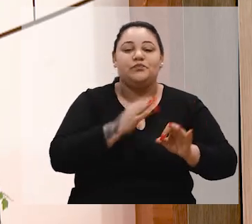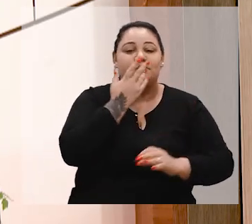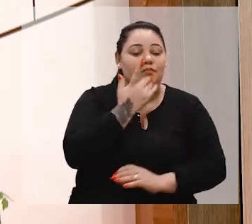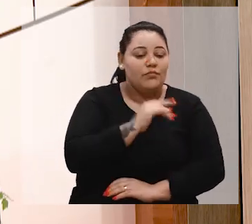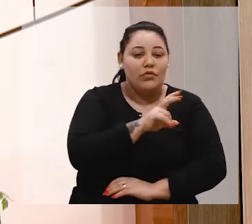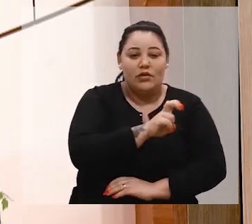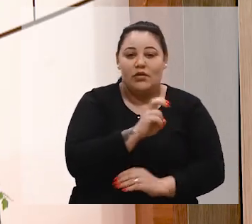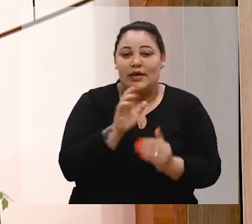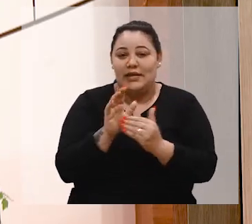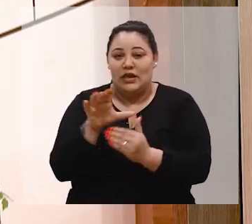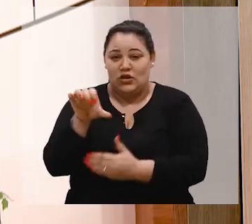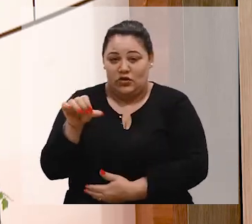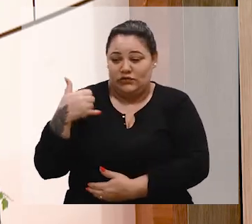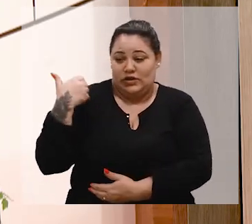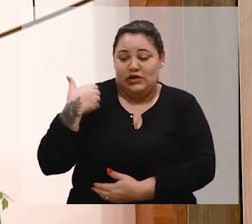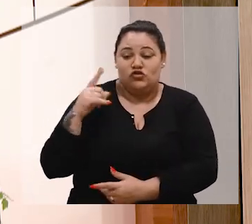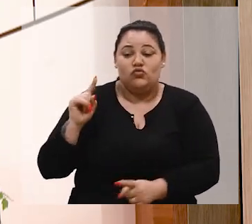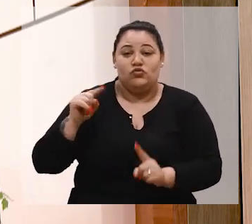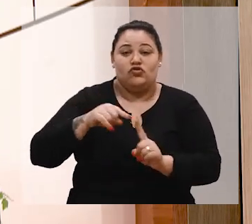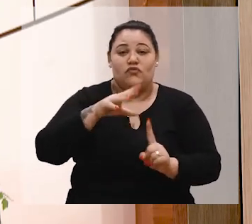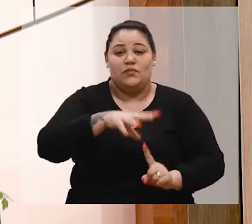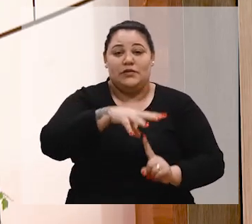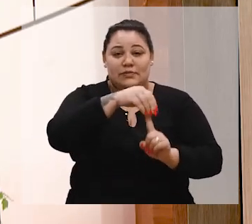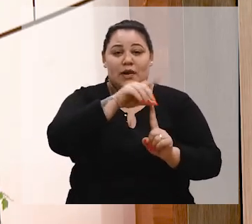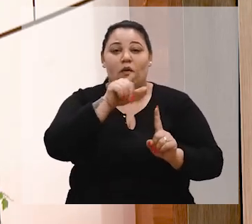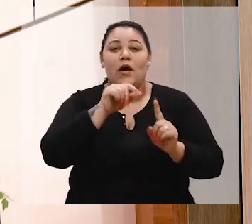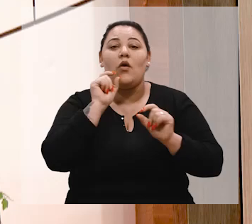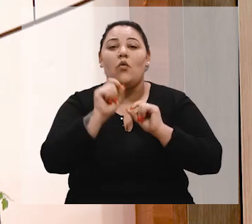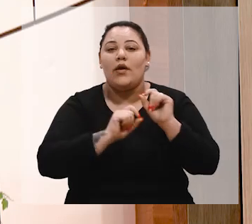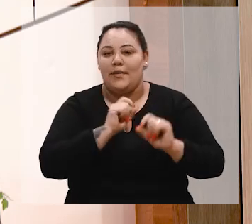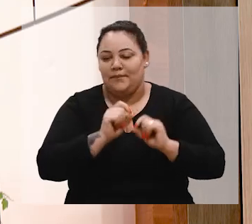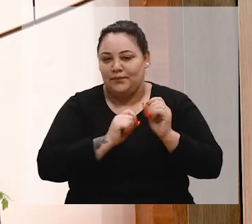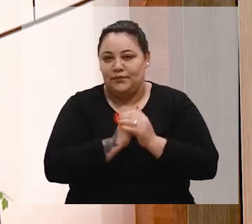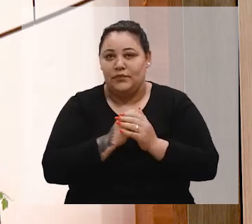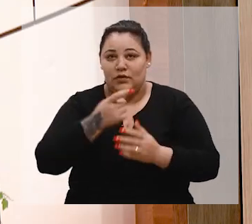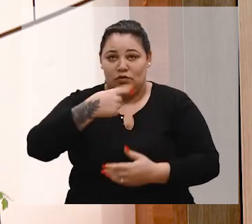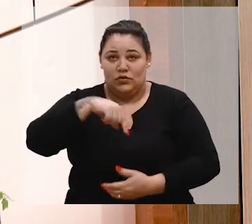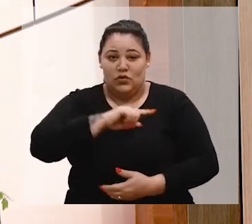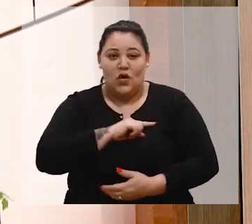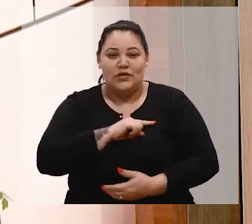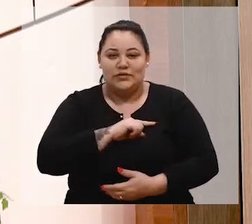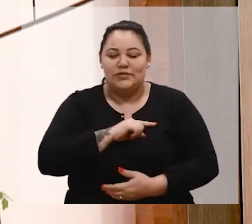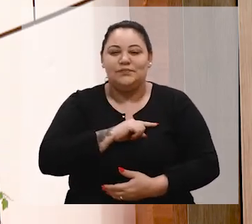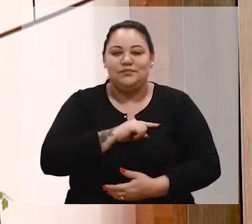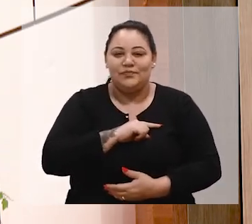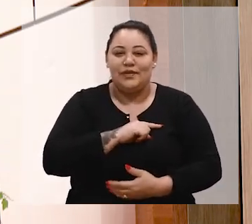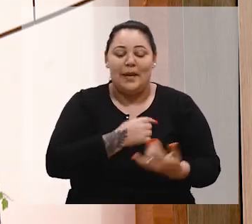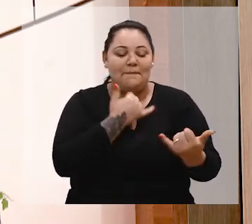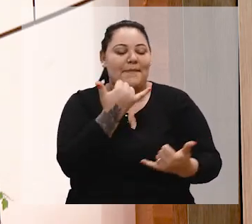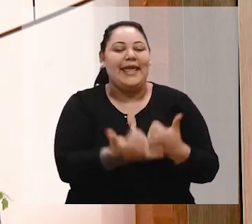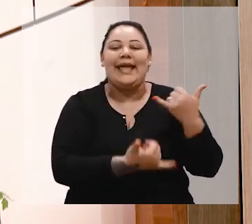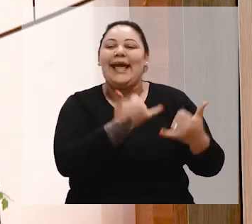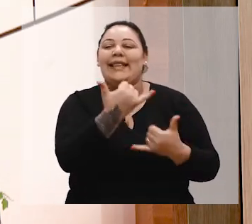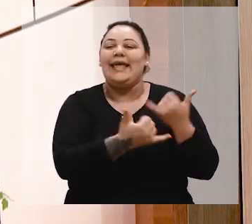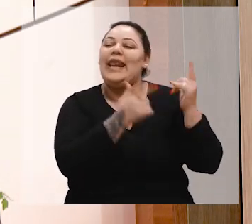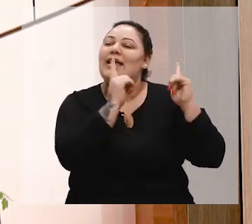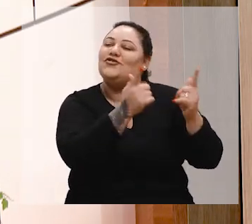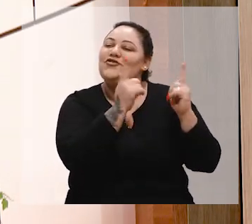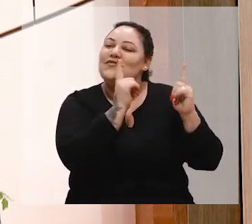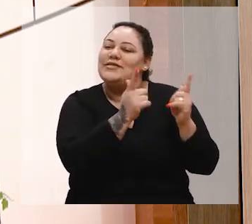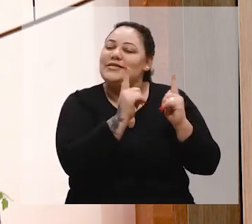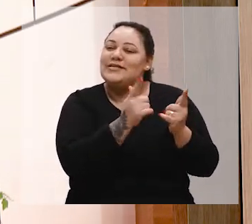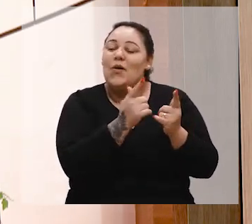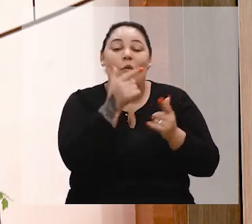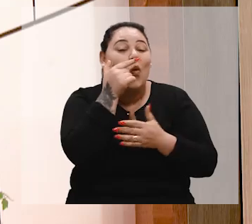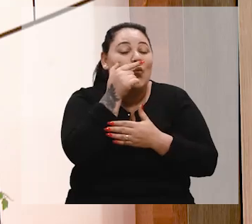9 anos, onde o objetivo principal é a gente, através do lúdico, conseguir trabalhar com essa